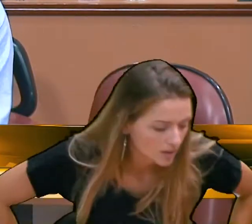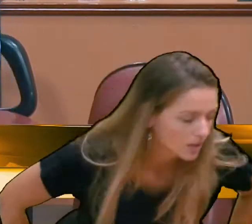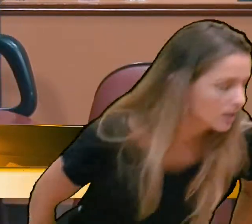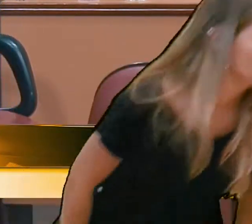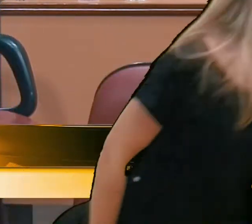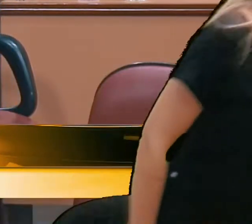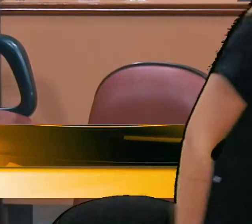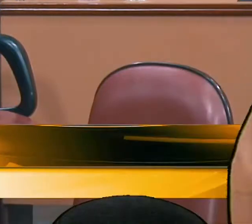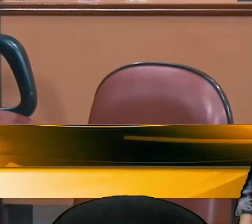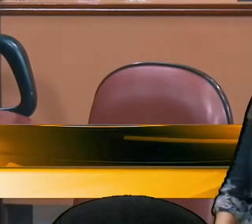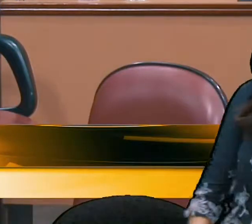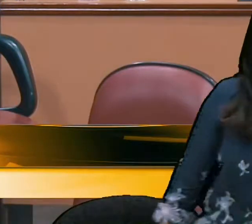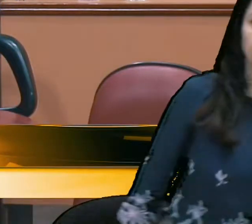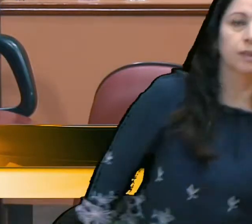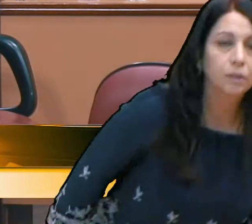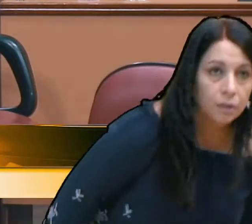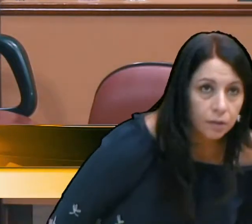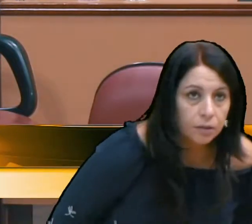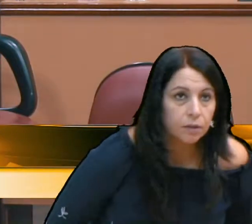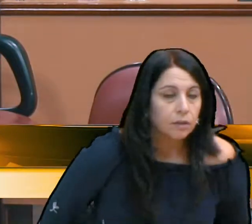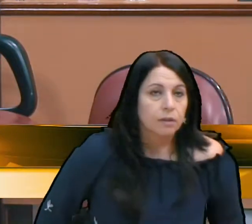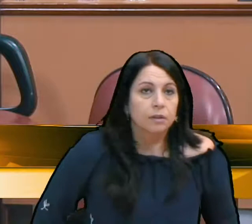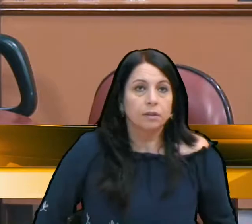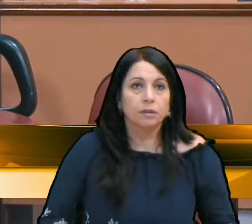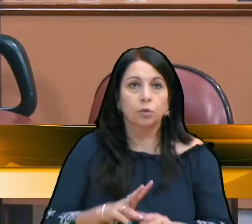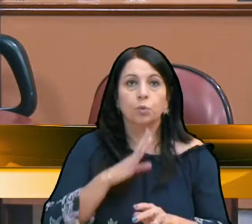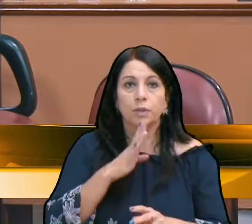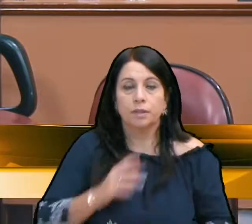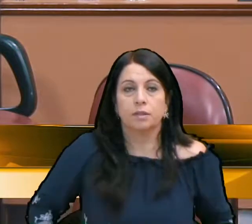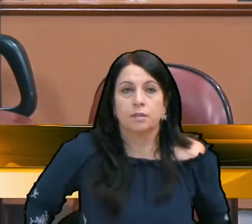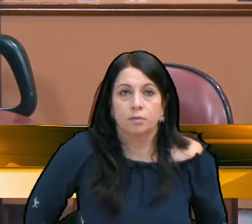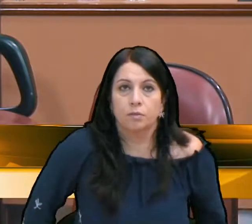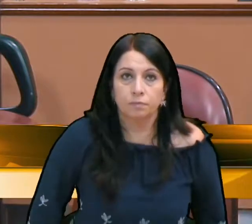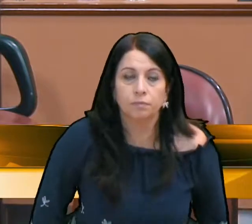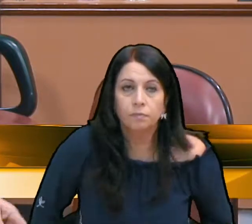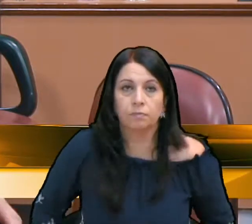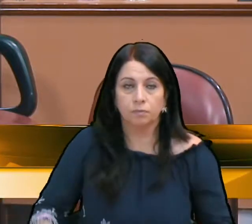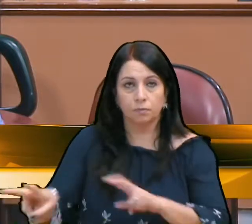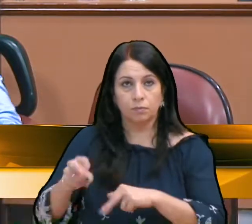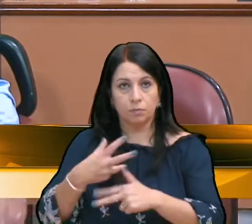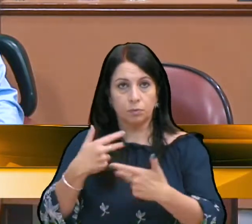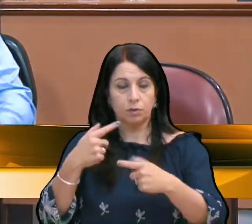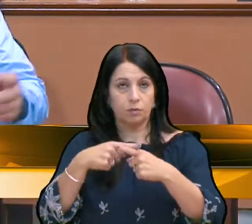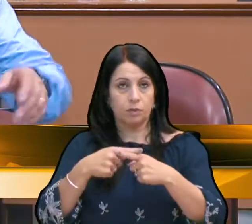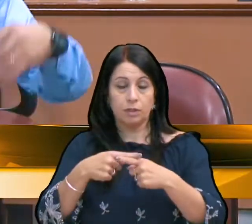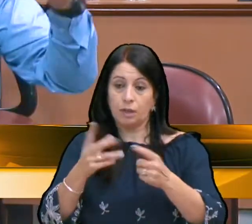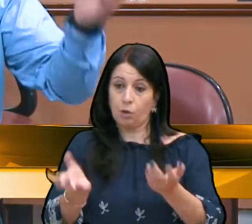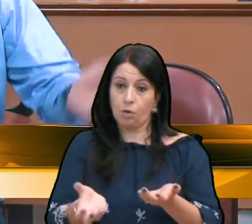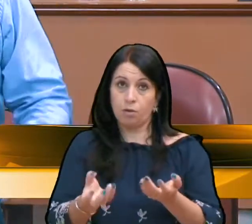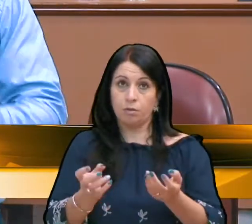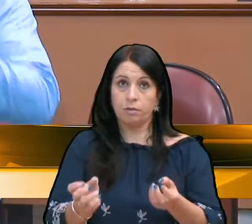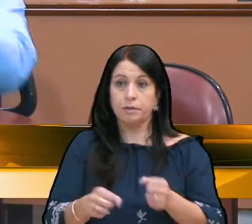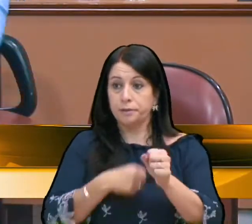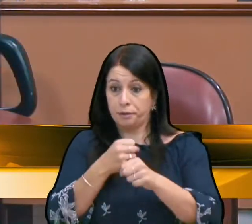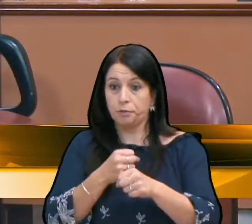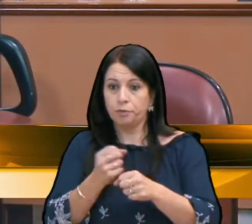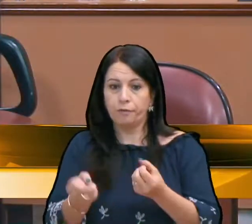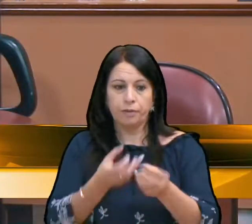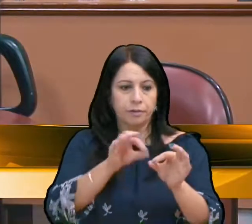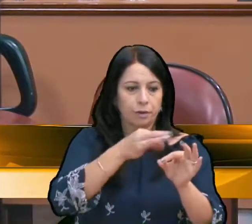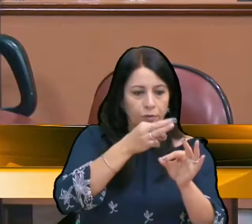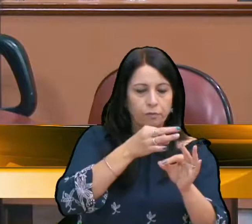de agricultor e que me preocupo muitas vezes, veja que nem esse ano. A festa da uva estava aí, estava tudo certo,